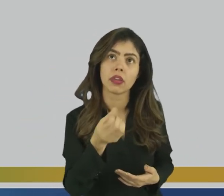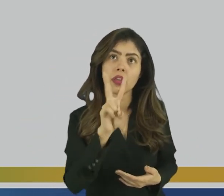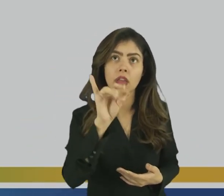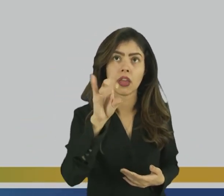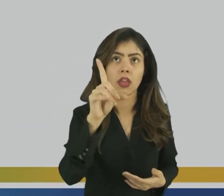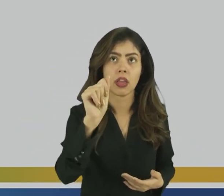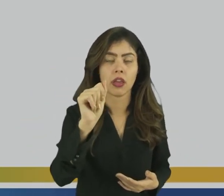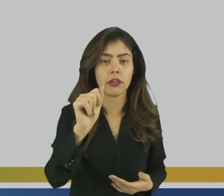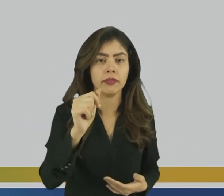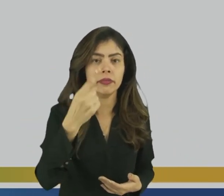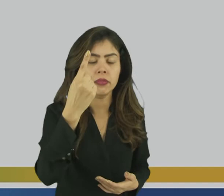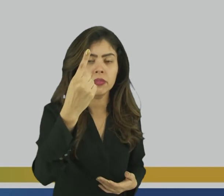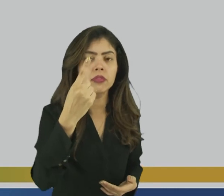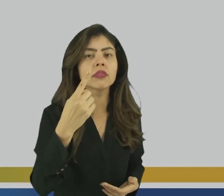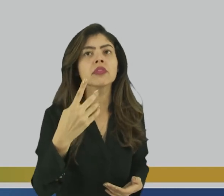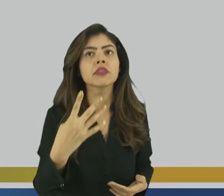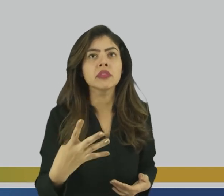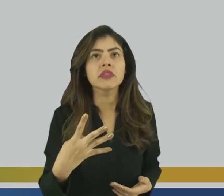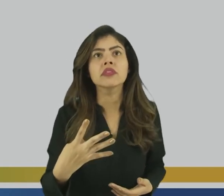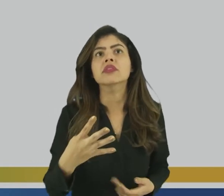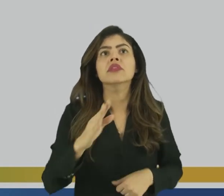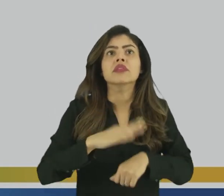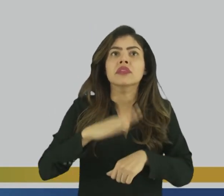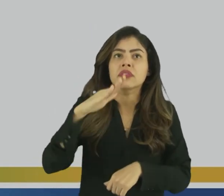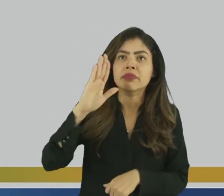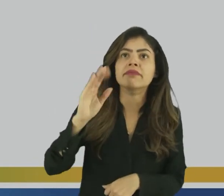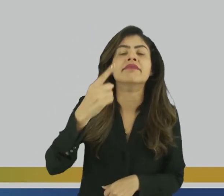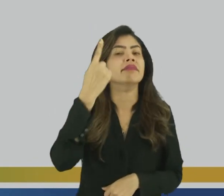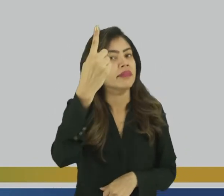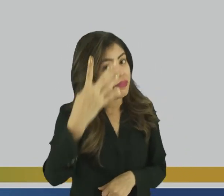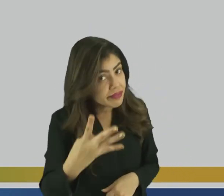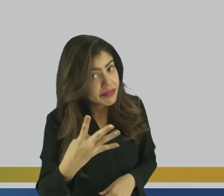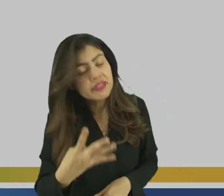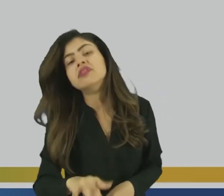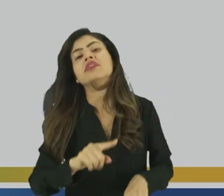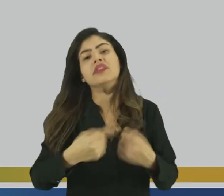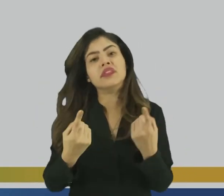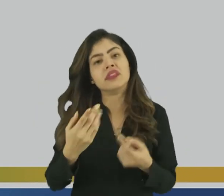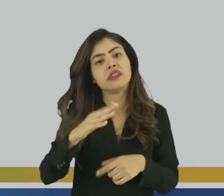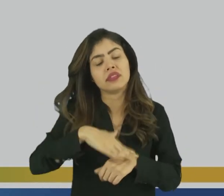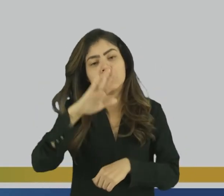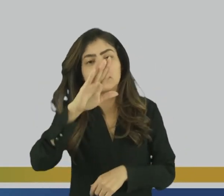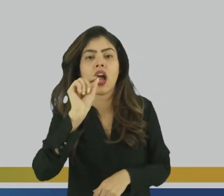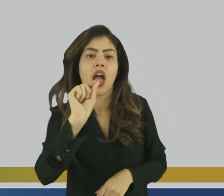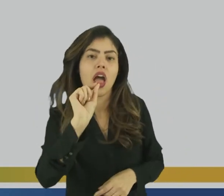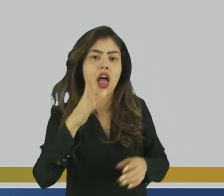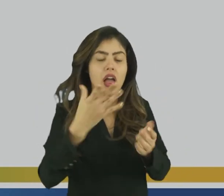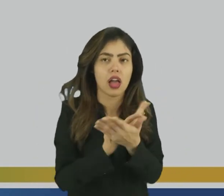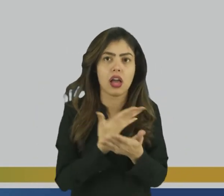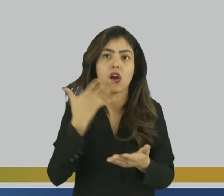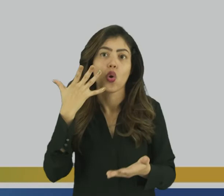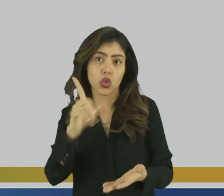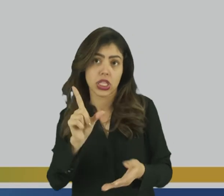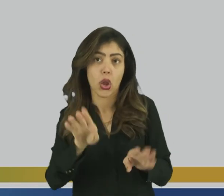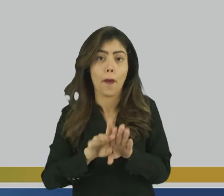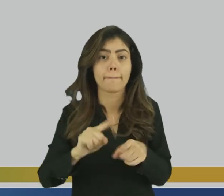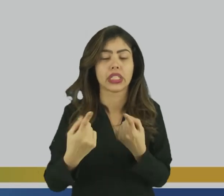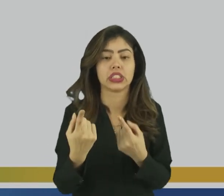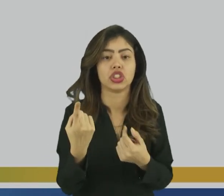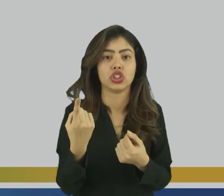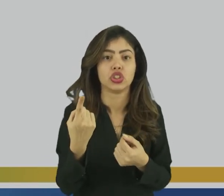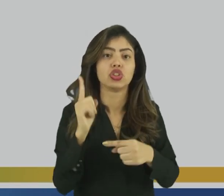Viviane, ela ganhou a mais do que André, um quarto. Ou seja, ela ganhou o que o André ganhou mais